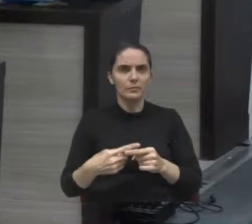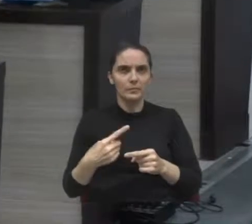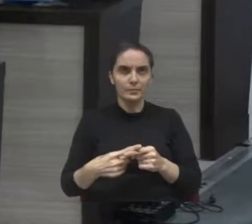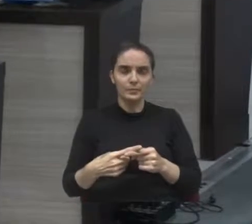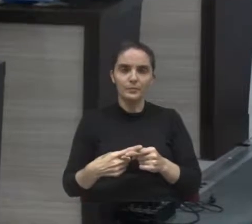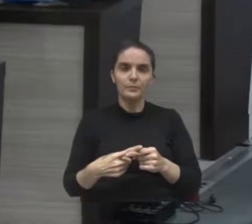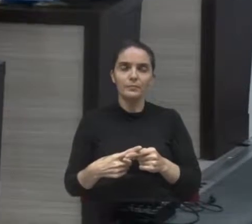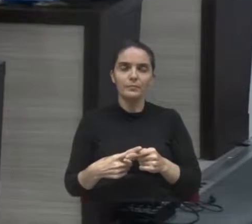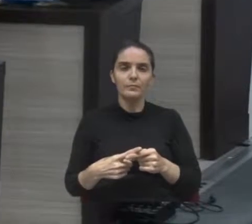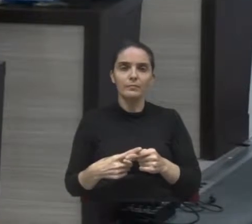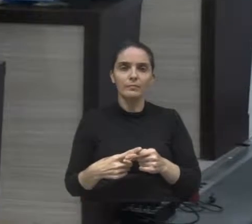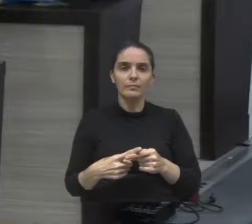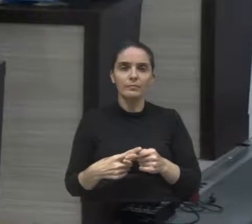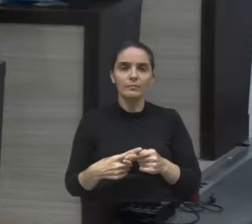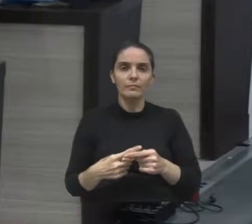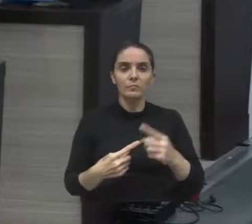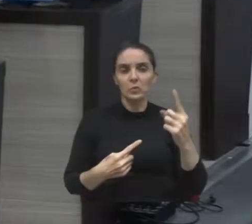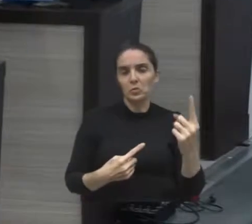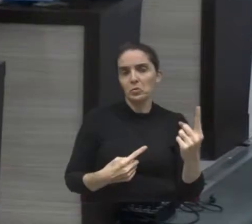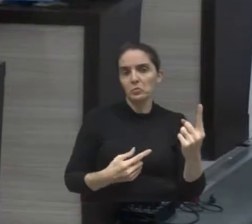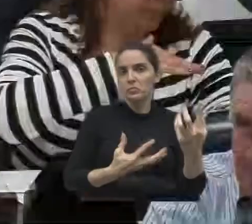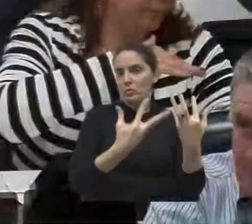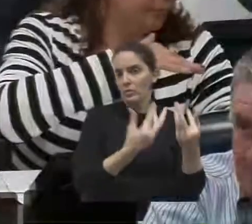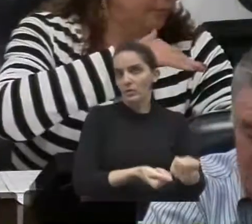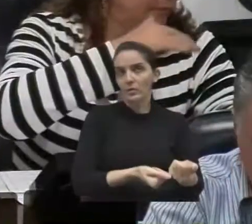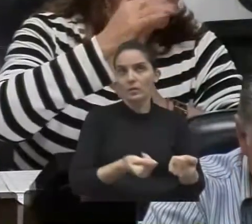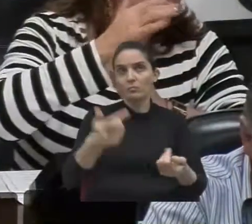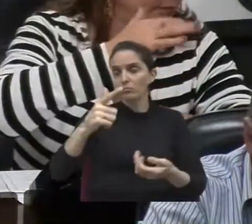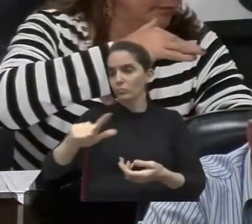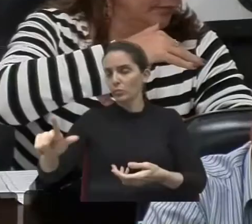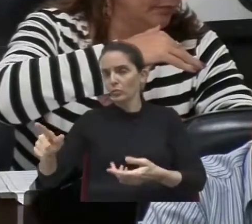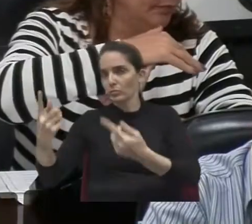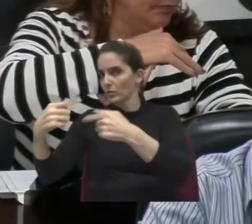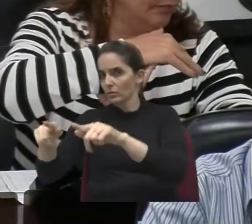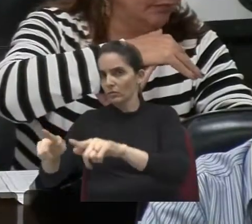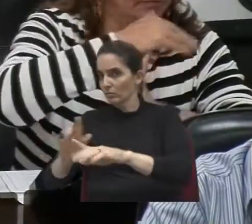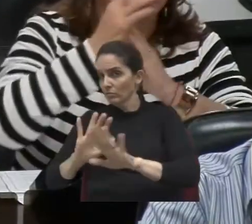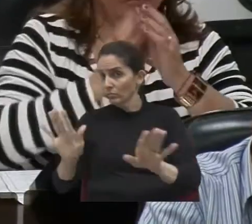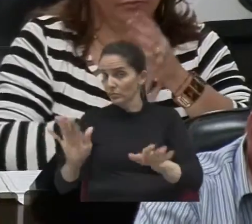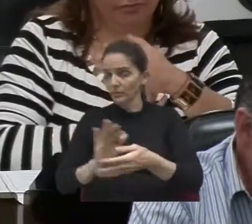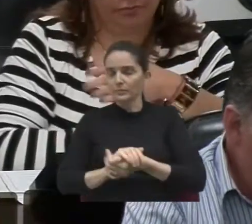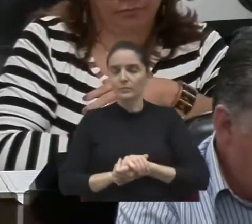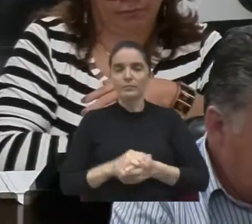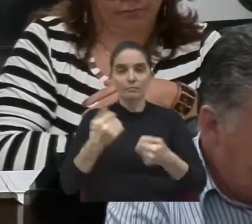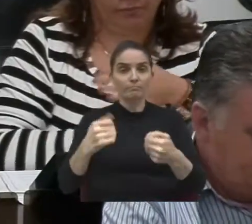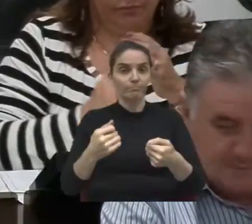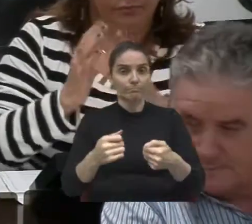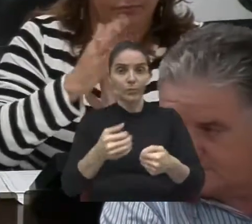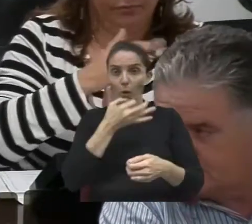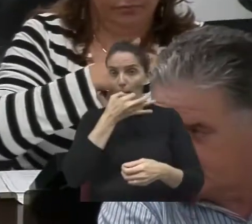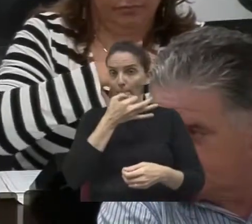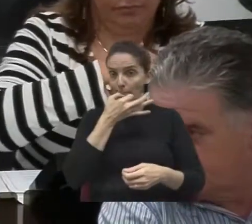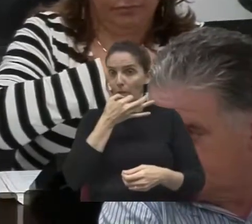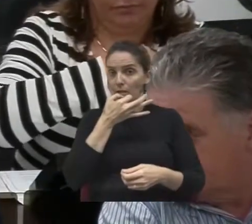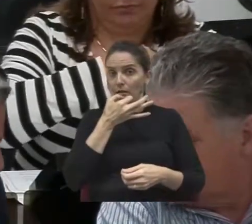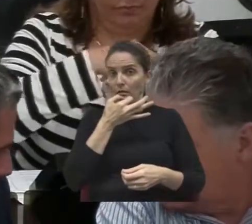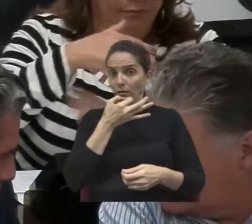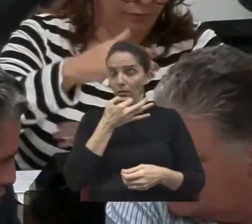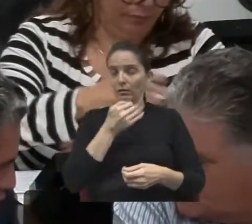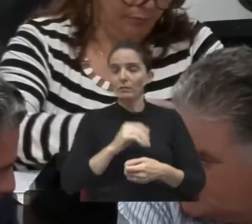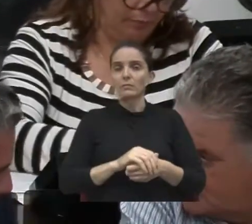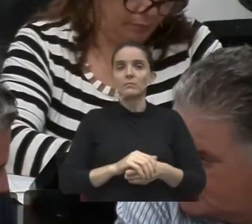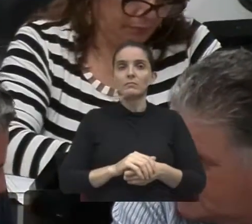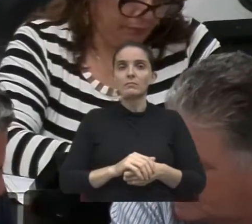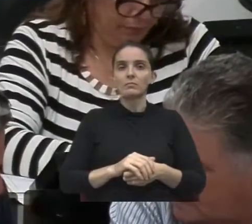alguns vão ser favoráveis e outros vão ser contras. E nós temos que ter argumento para poder convencer esse